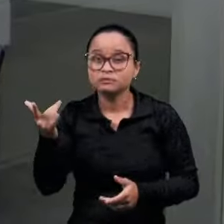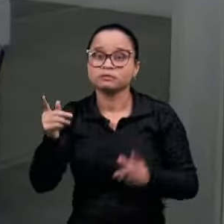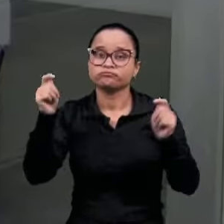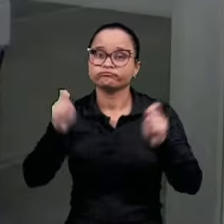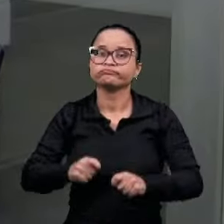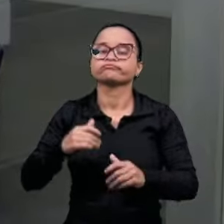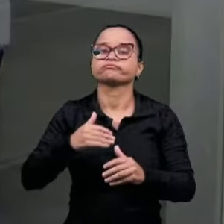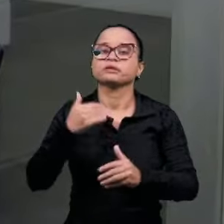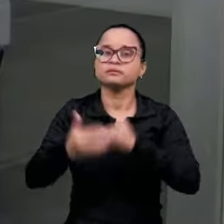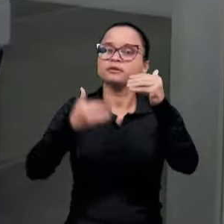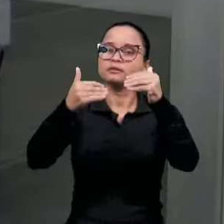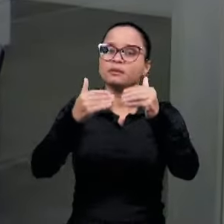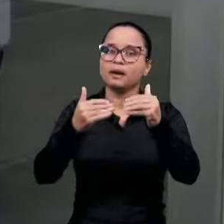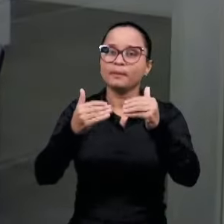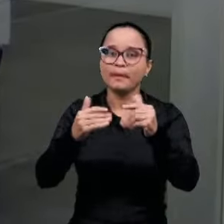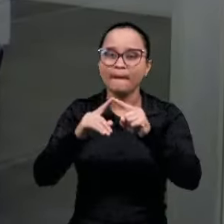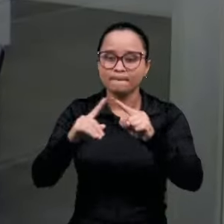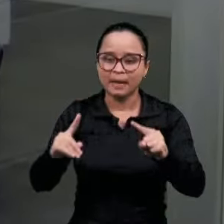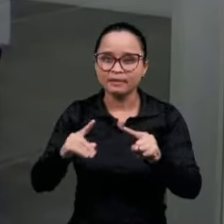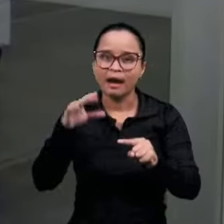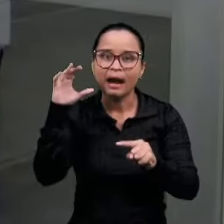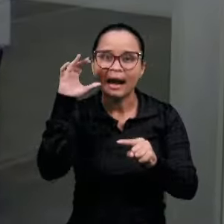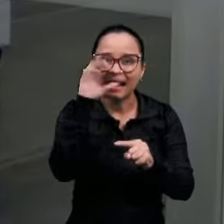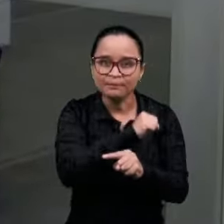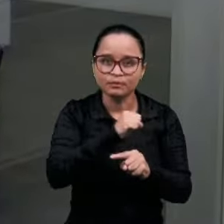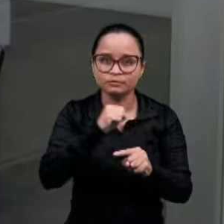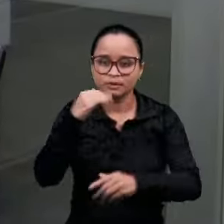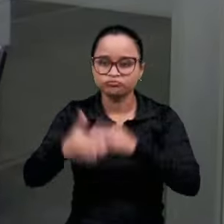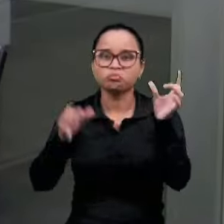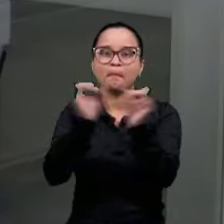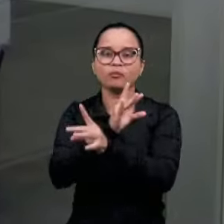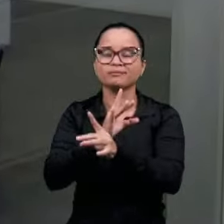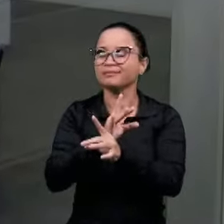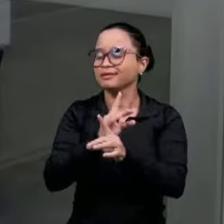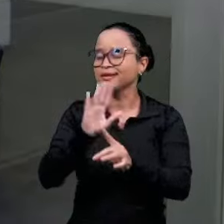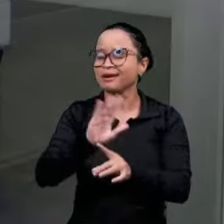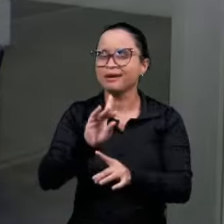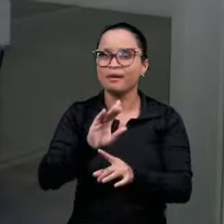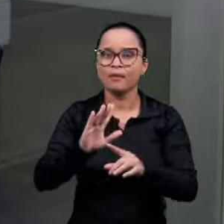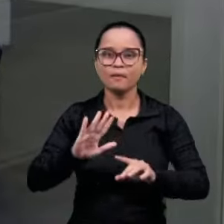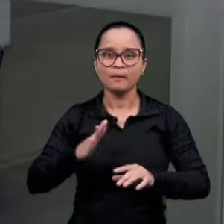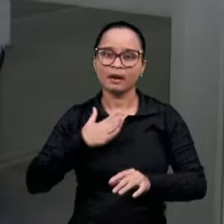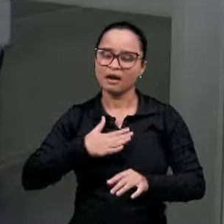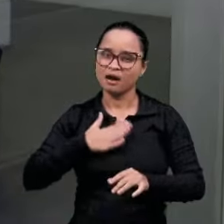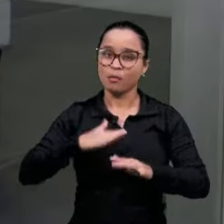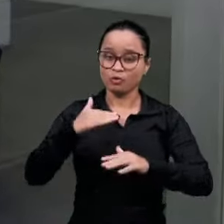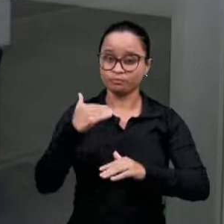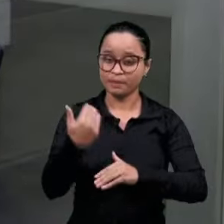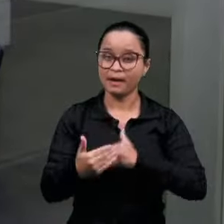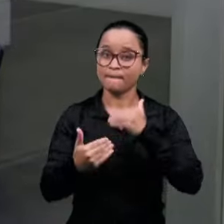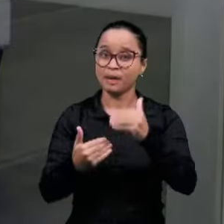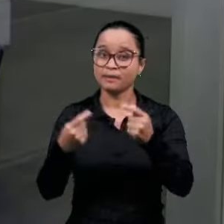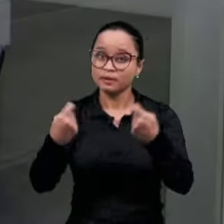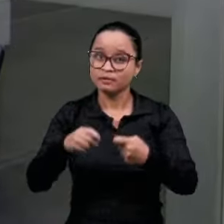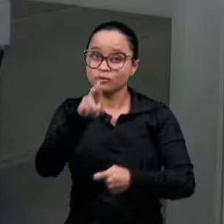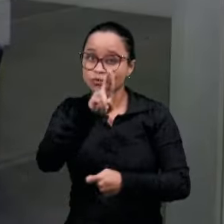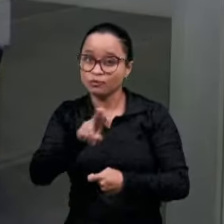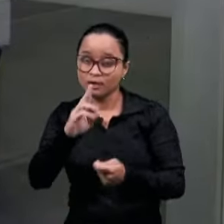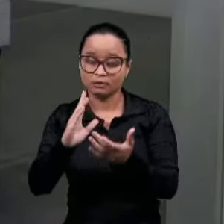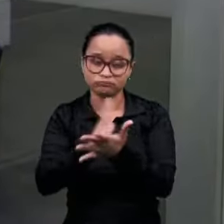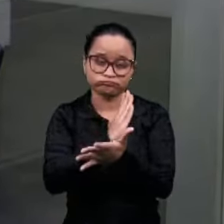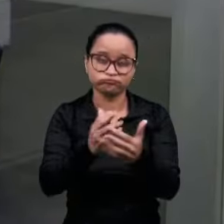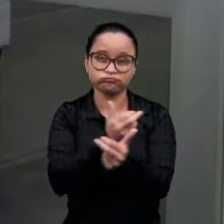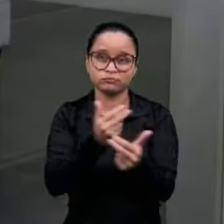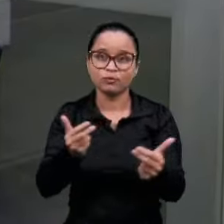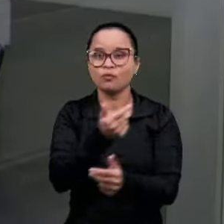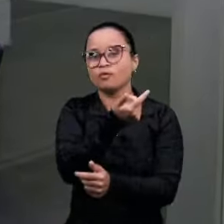capacitar vai aos poucos, à medida que nós precisamos, à medida que eu preciso ser usado em uma situação ou numa outra, o